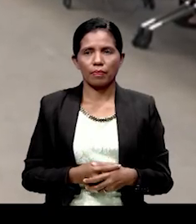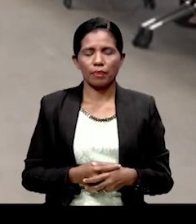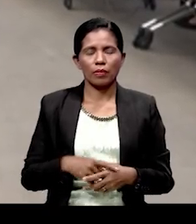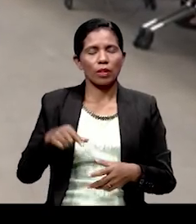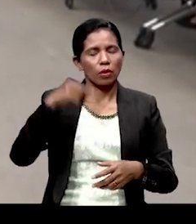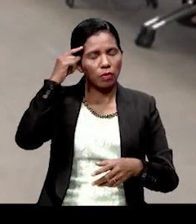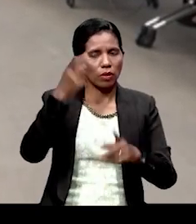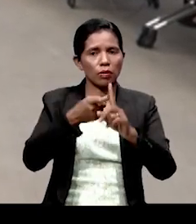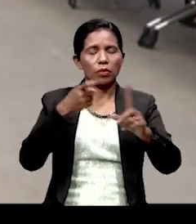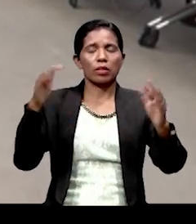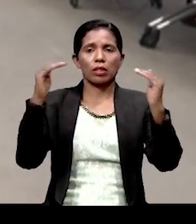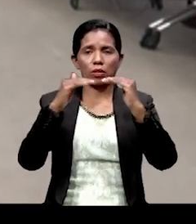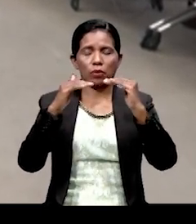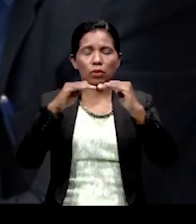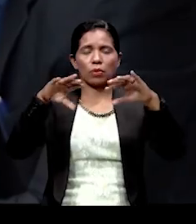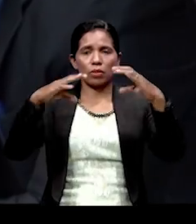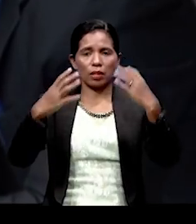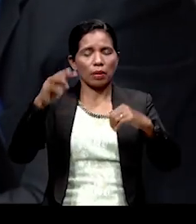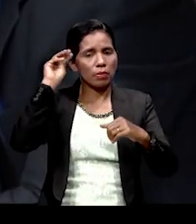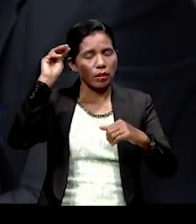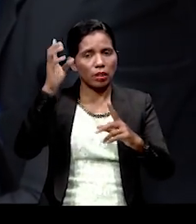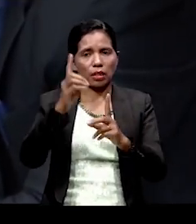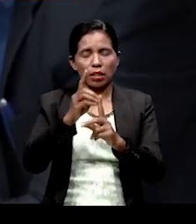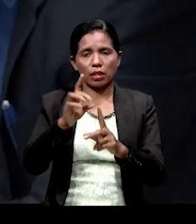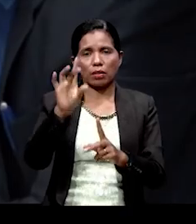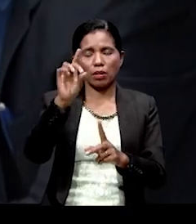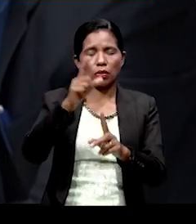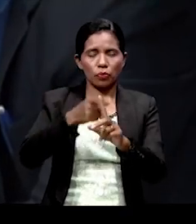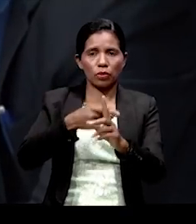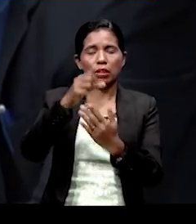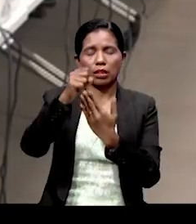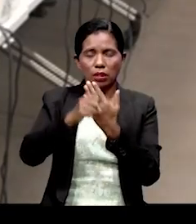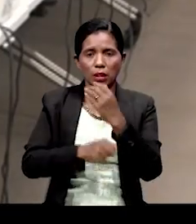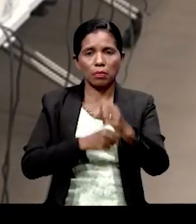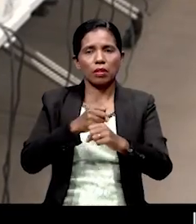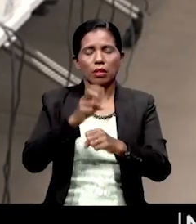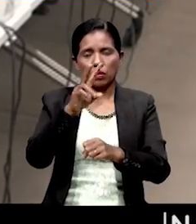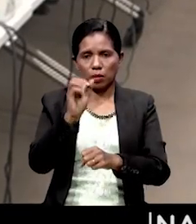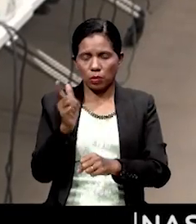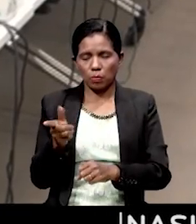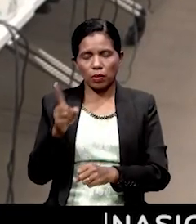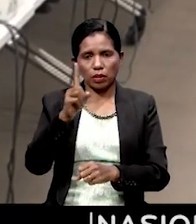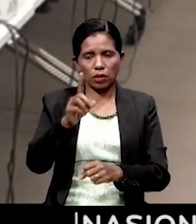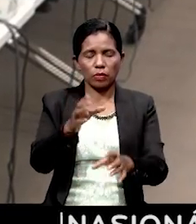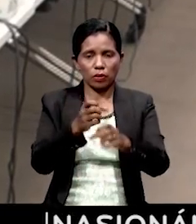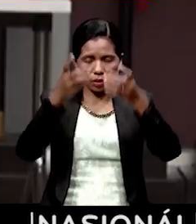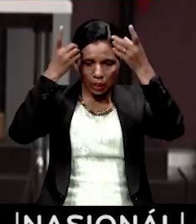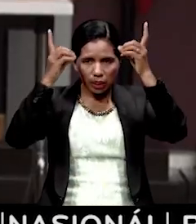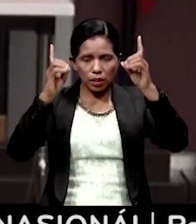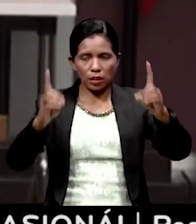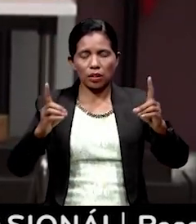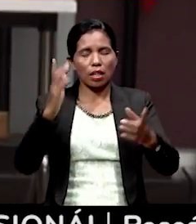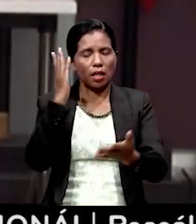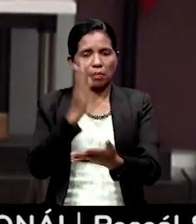Governo lihu se reunião Conselho Ministro e Haloron Walu Fulan Setembro tinan rihunrua ronulu resin ida. Foi uma decisão de